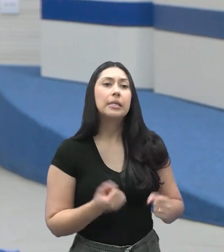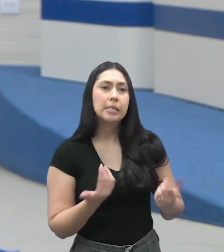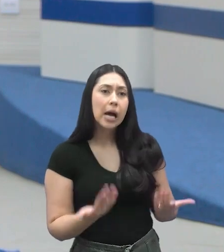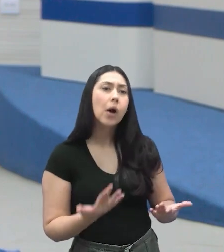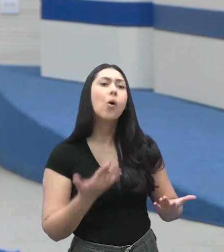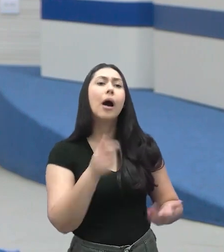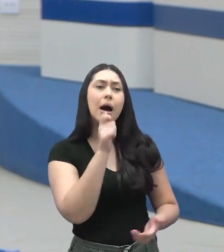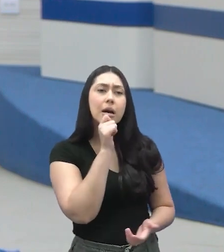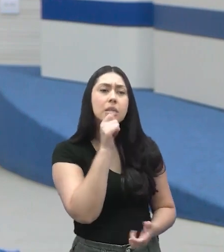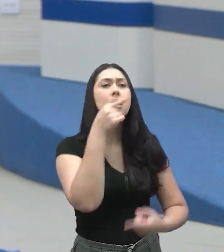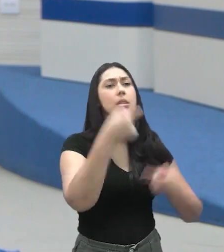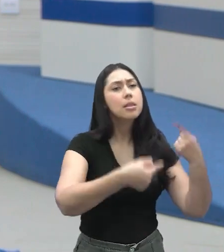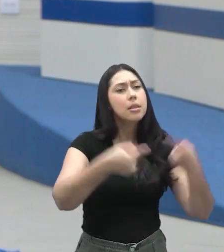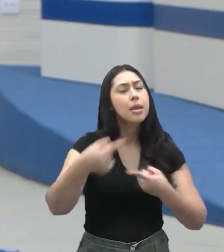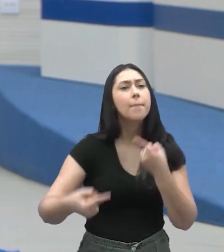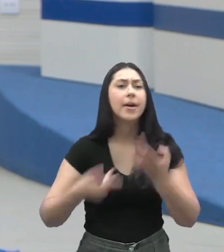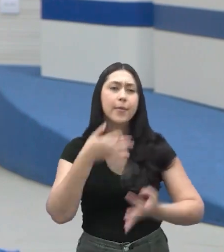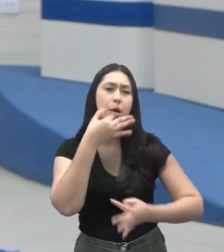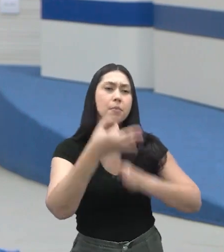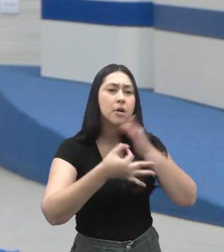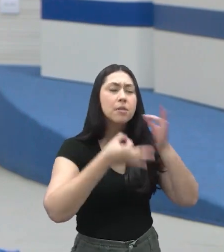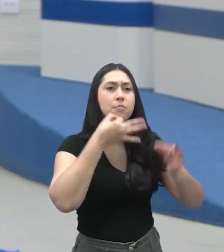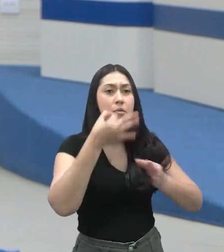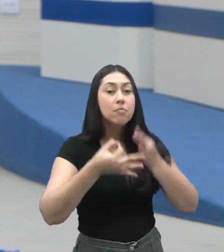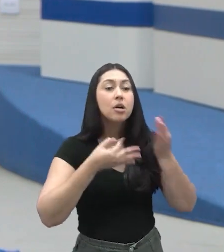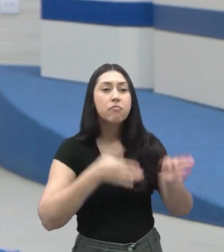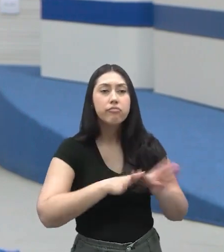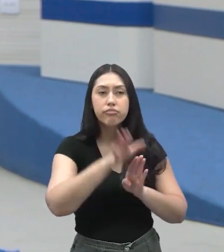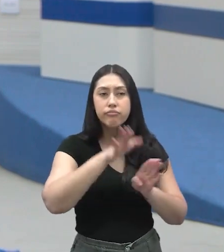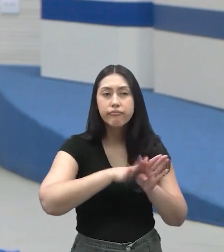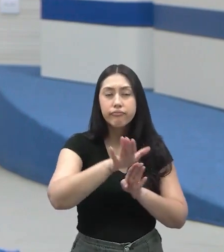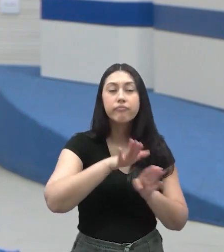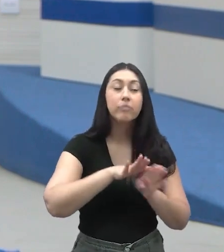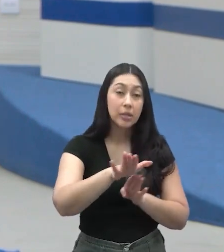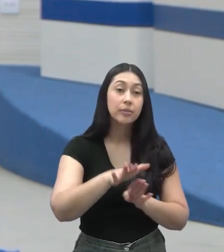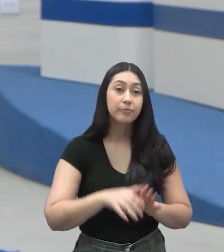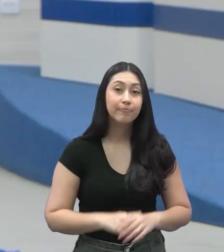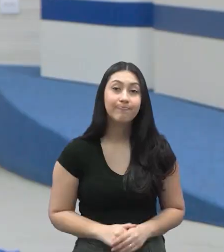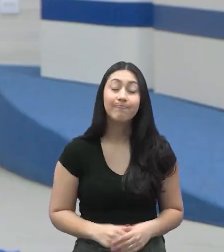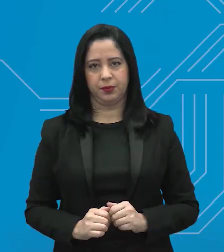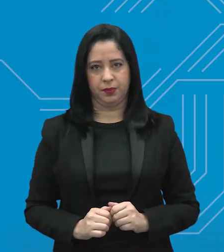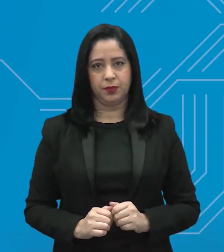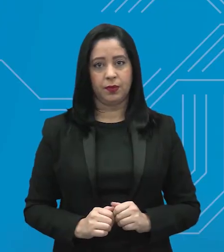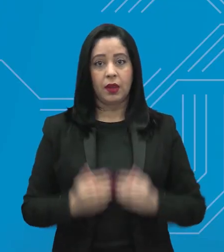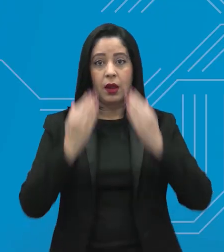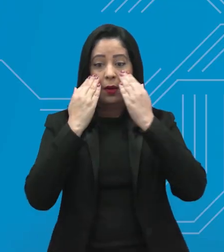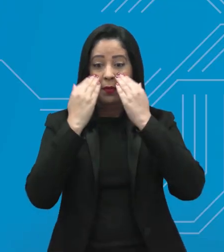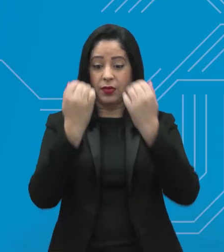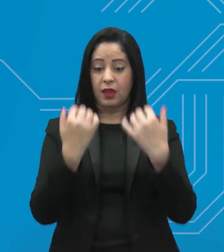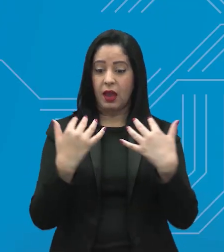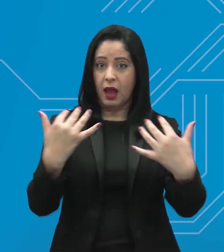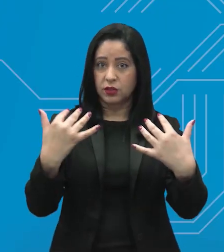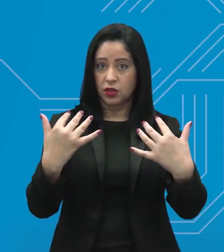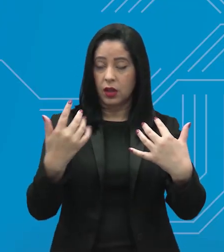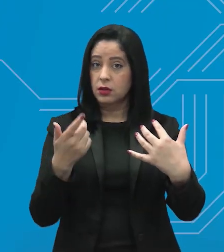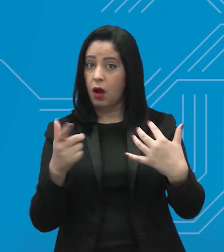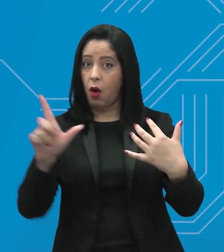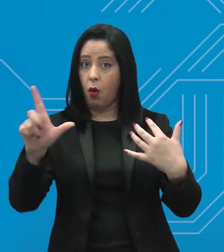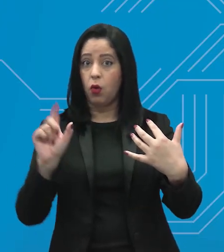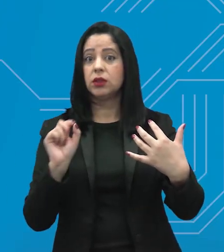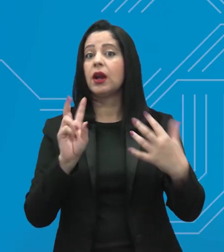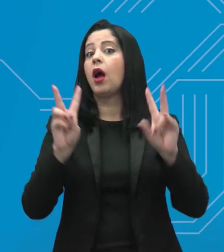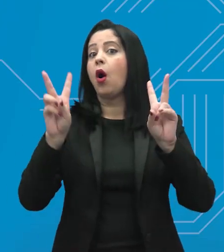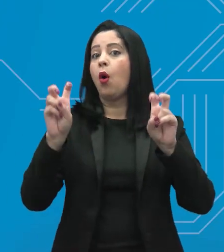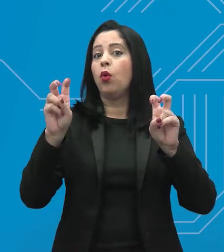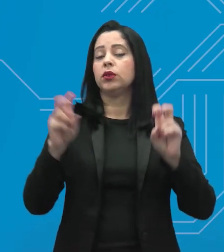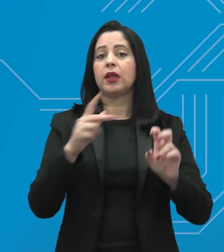ainda acontece muita coisa, várias ideias ainda vão surgir, várias sugestões dos munícipes. E outra audiência ouviu a população sobre